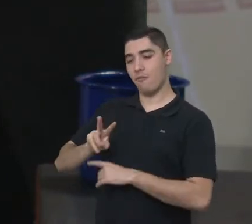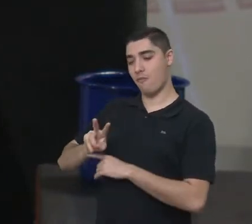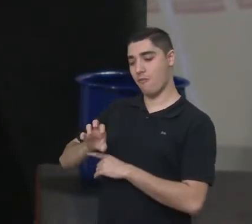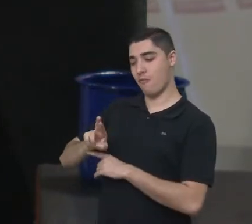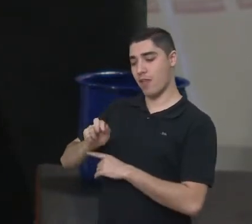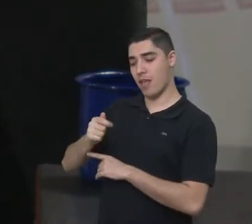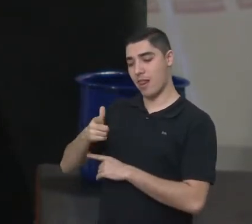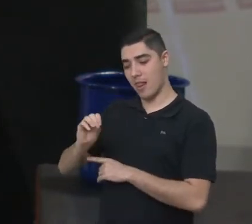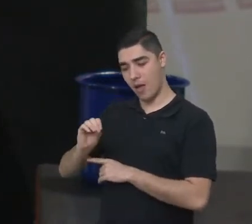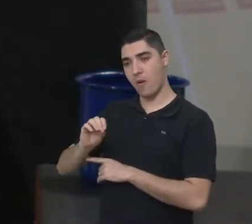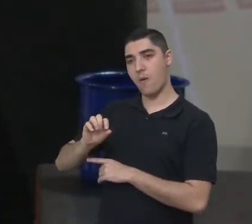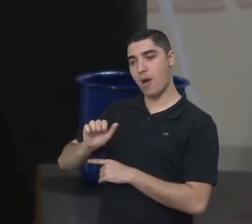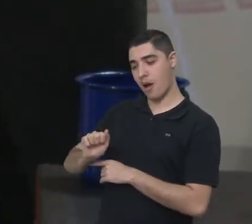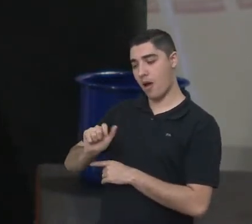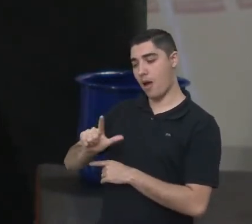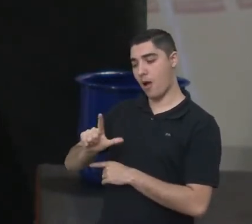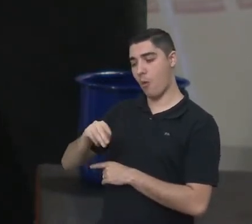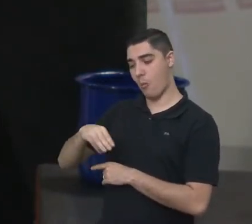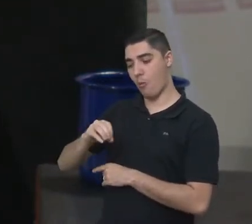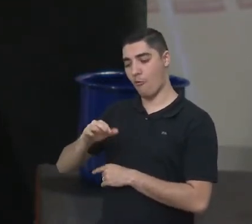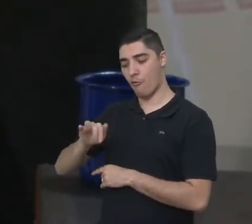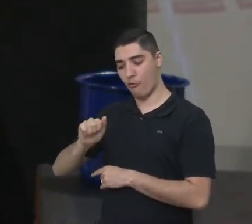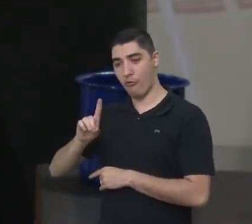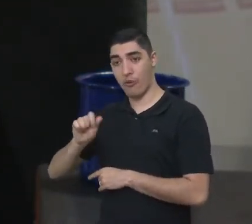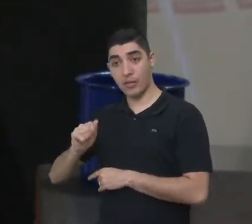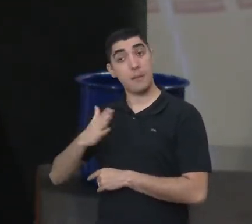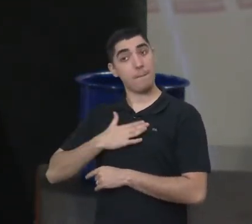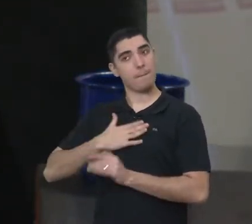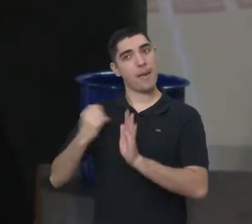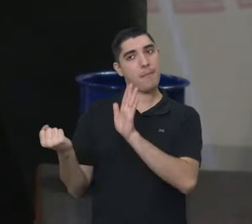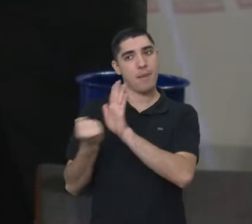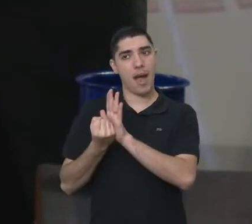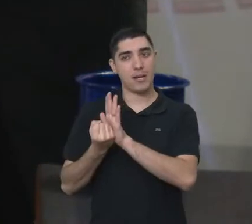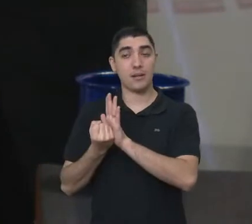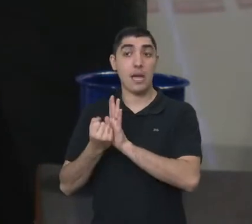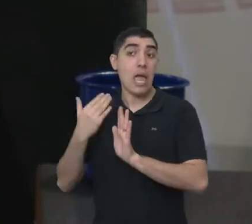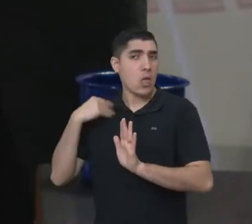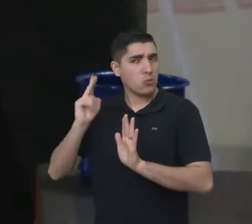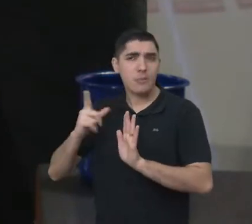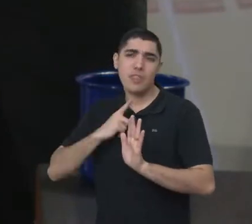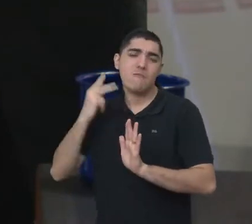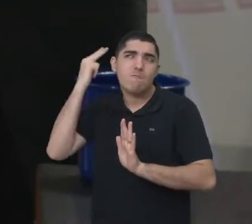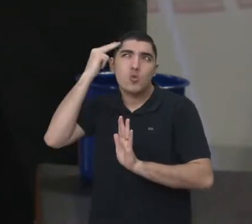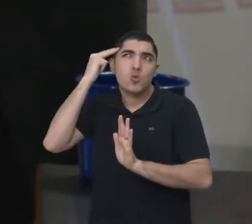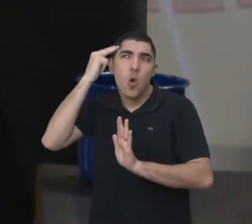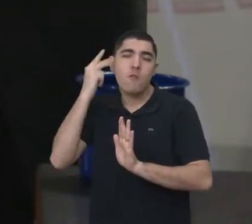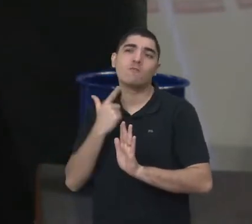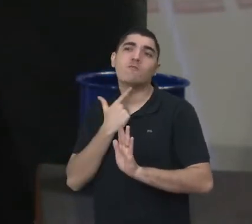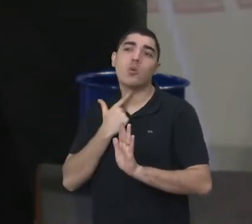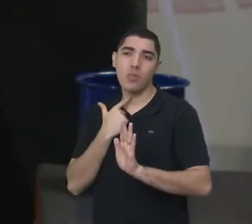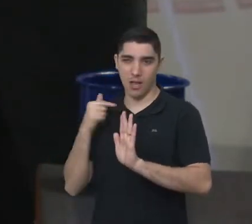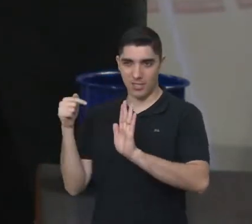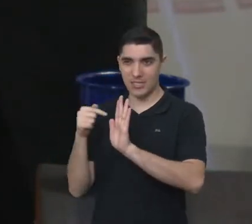o desejo de ter marca era sempre de novinha, sempre quis ter uma marca, assim, sabe? Mas no início, lá no